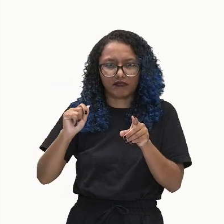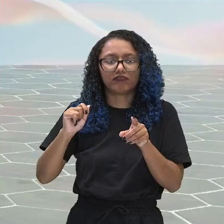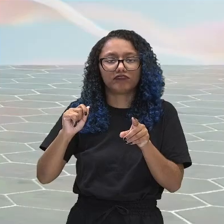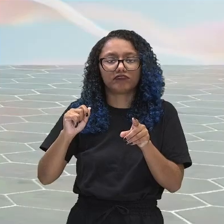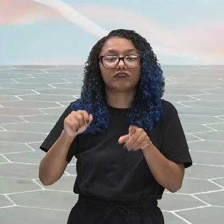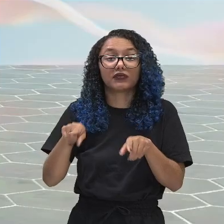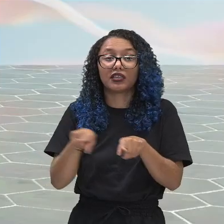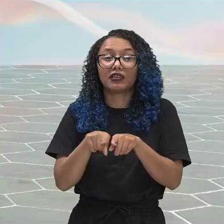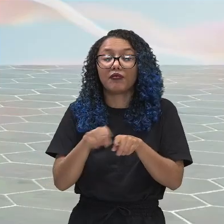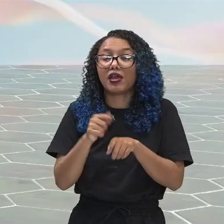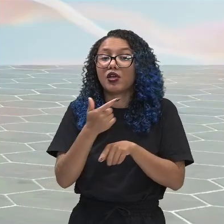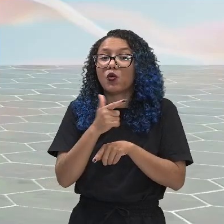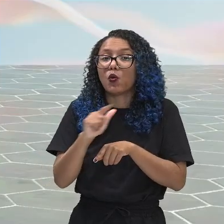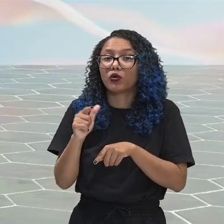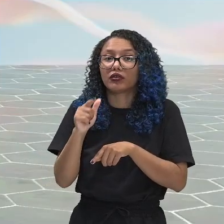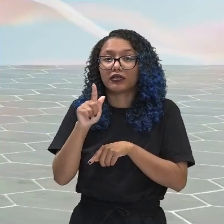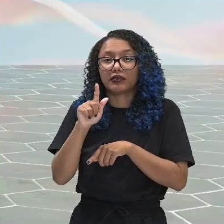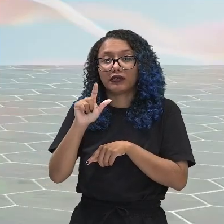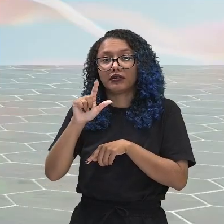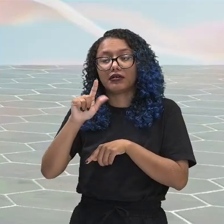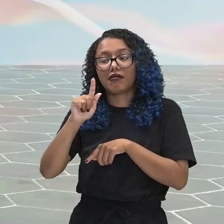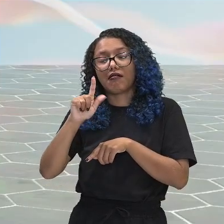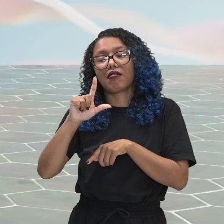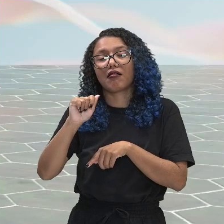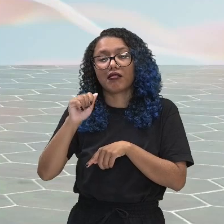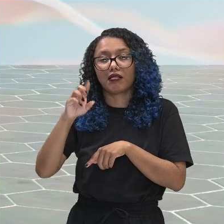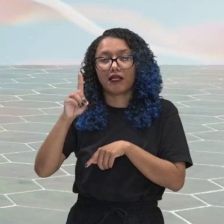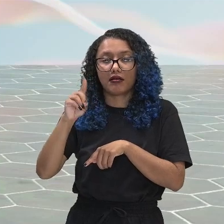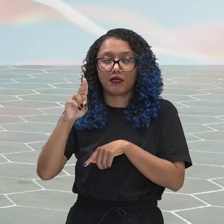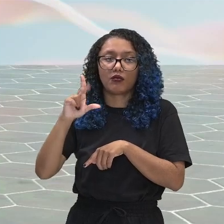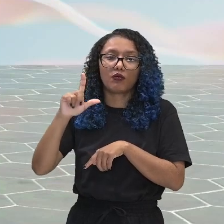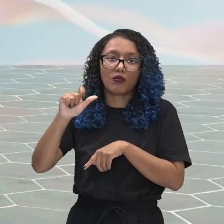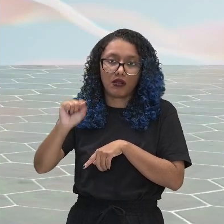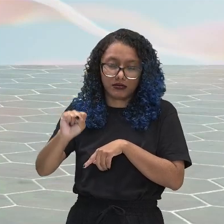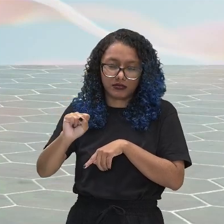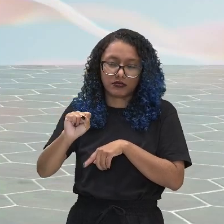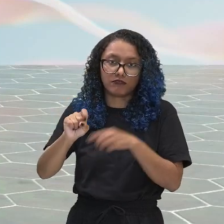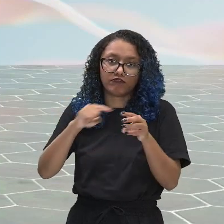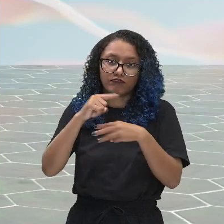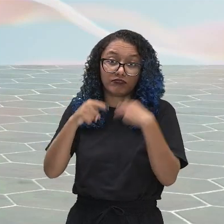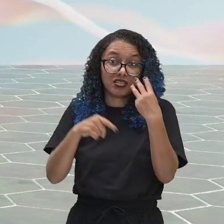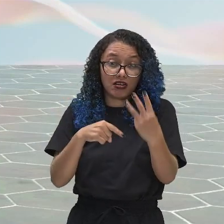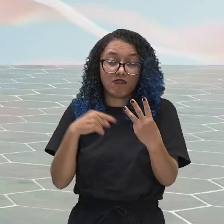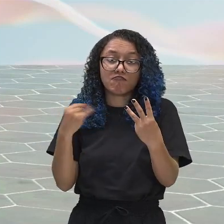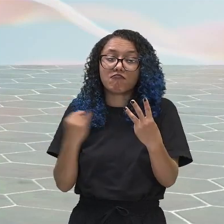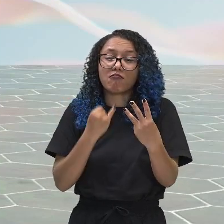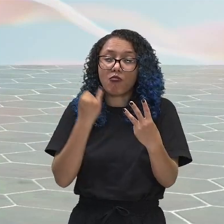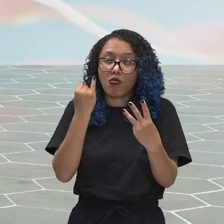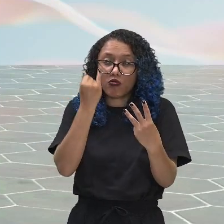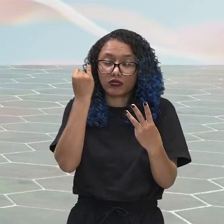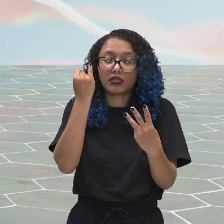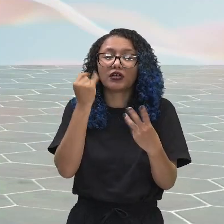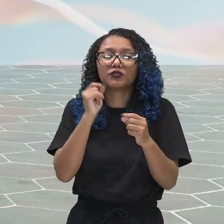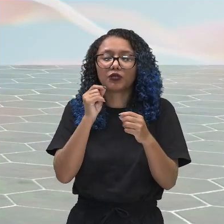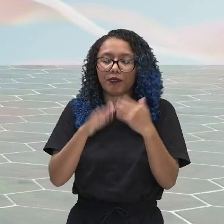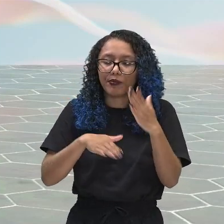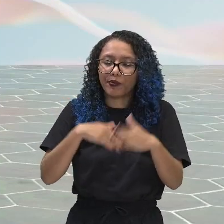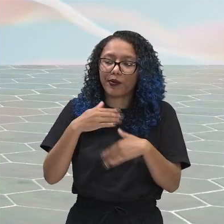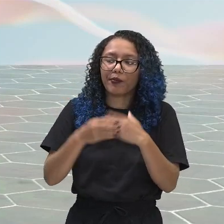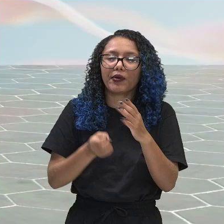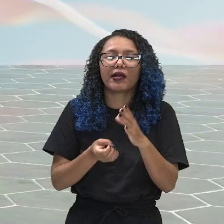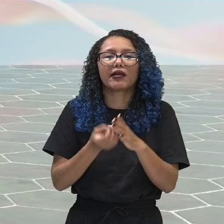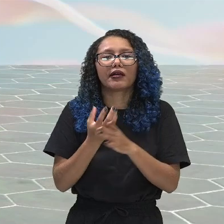bulbouretrais. São 3 glândulas que estão ali lançando secreções para poder formar o sêmen, que tem